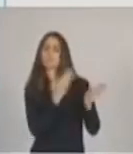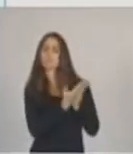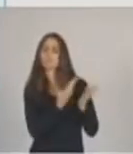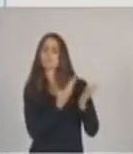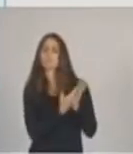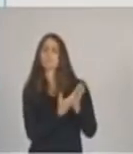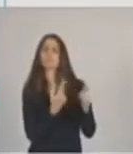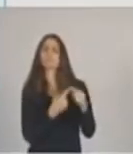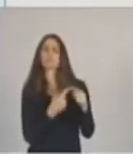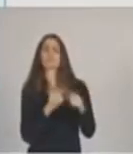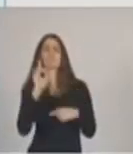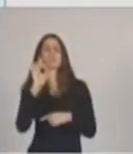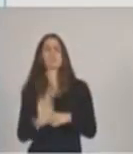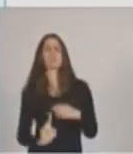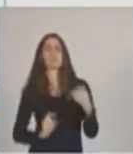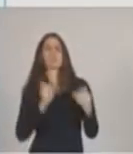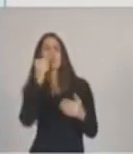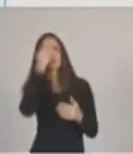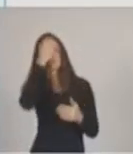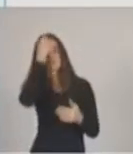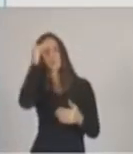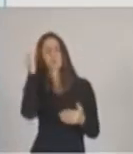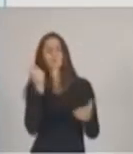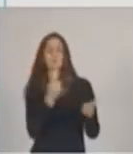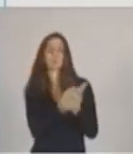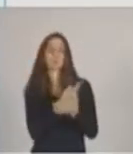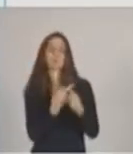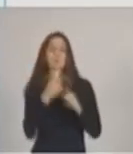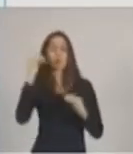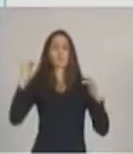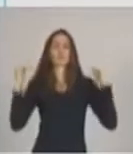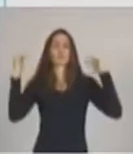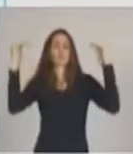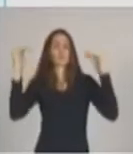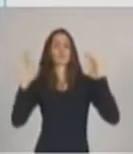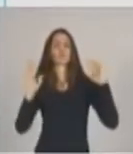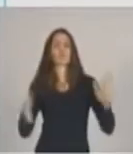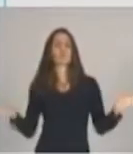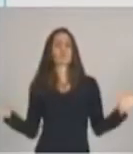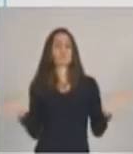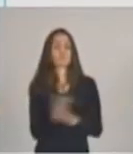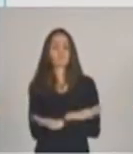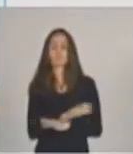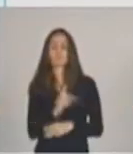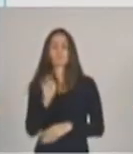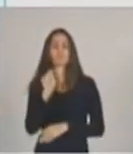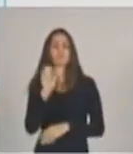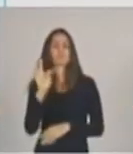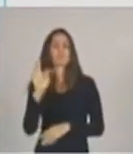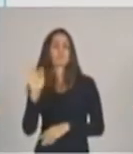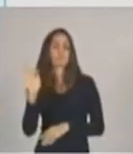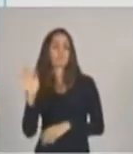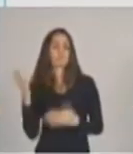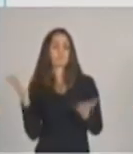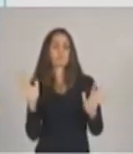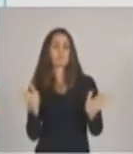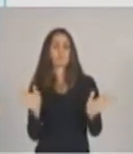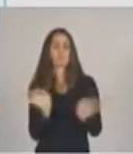direito do consumidor. Isso já está pactuado no Supremo. E mais ainda, sobre essa questão,